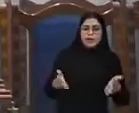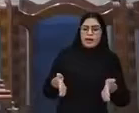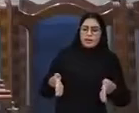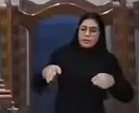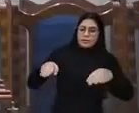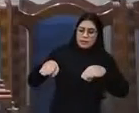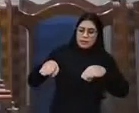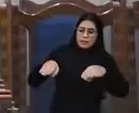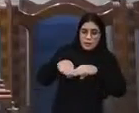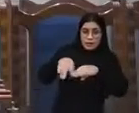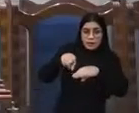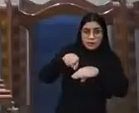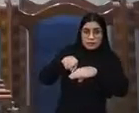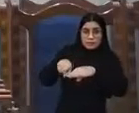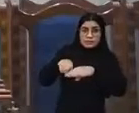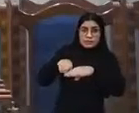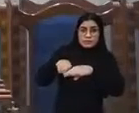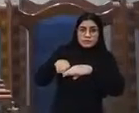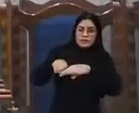altar ao Deus